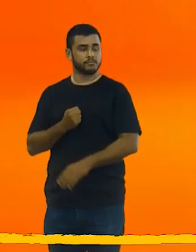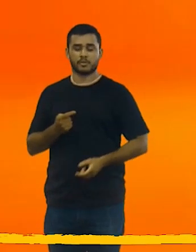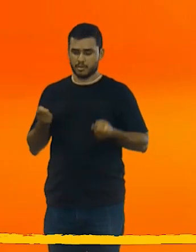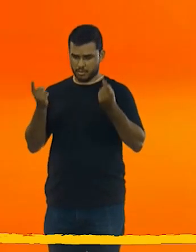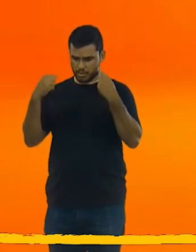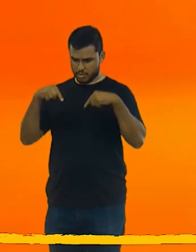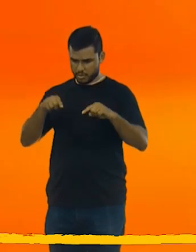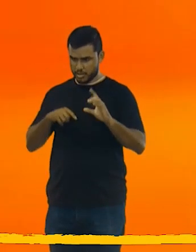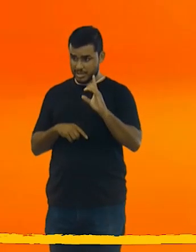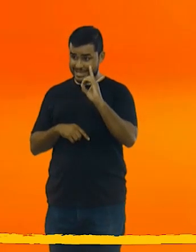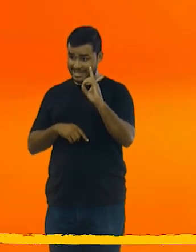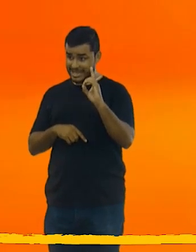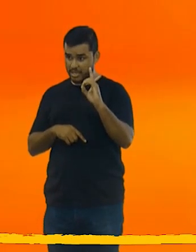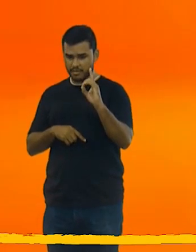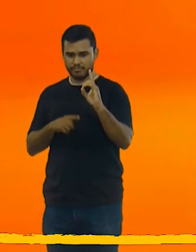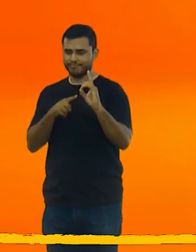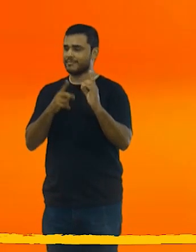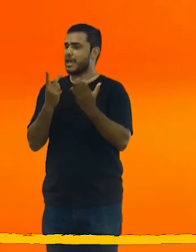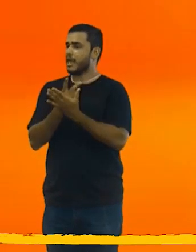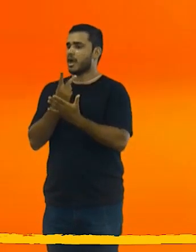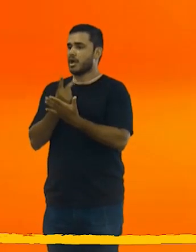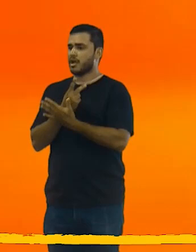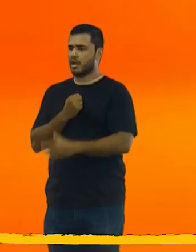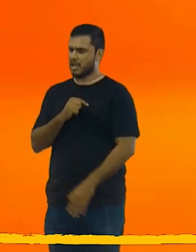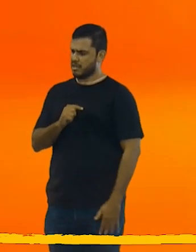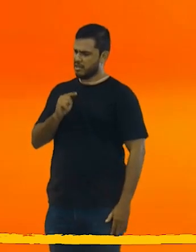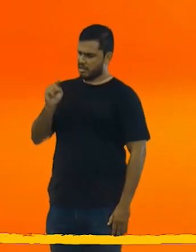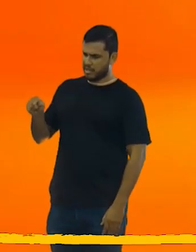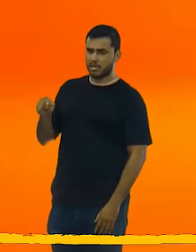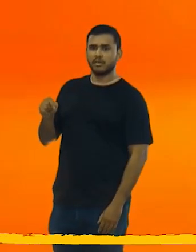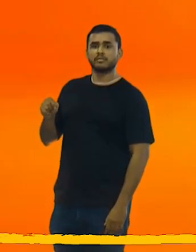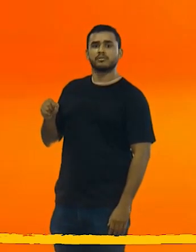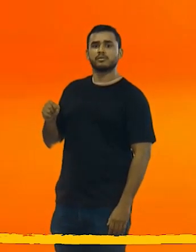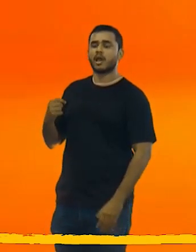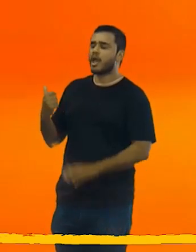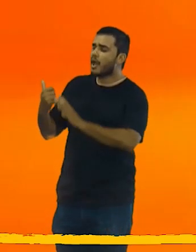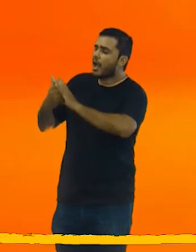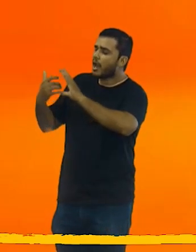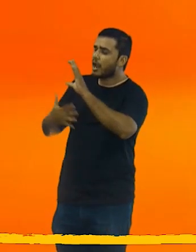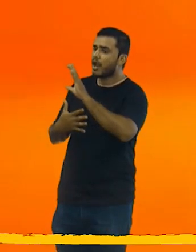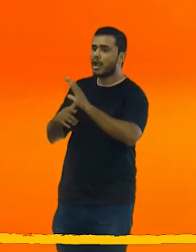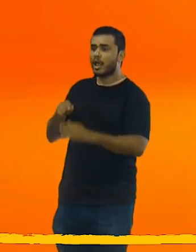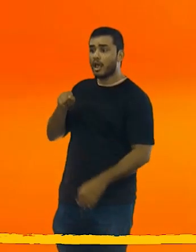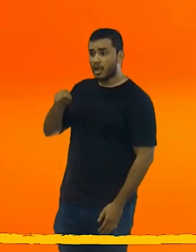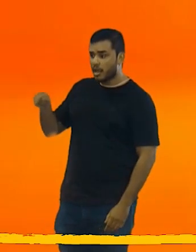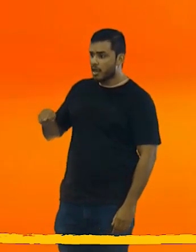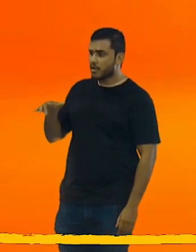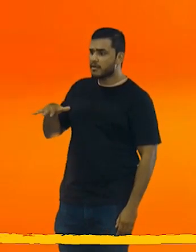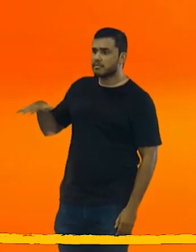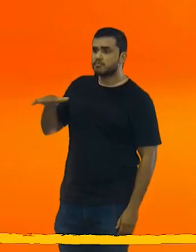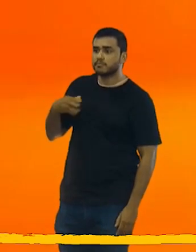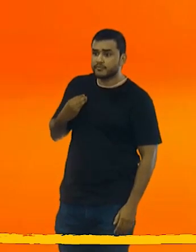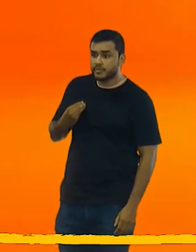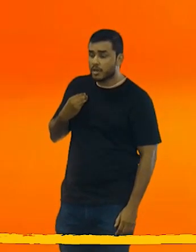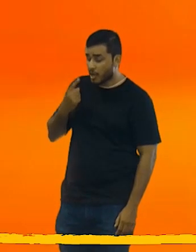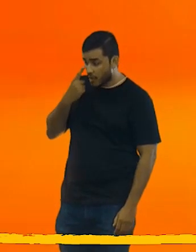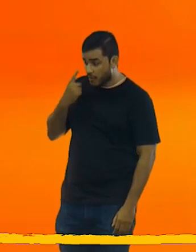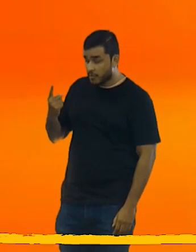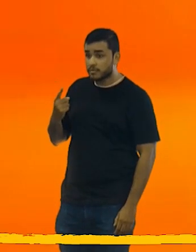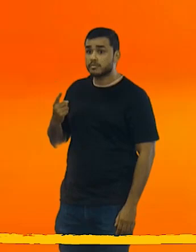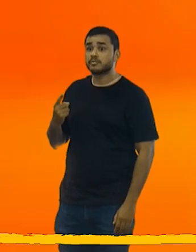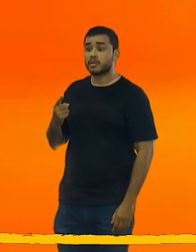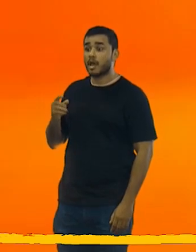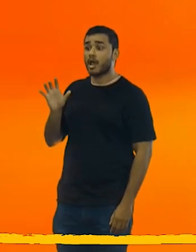estivesse falando do sertão com a sua cor local, como um pano de fundo, como um cenário, eu estaria falando